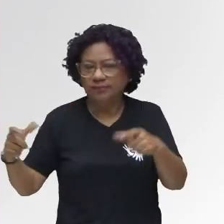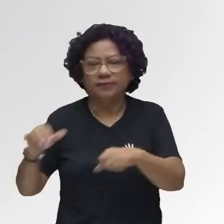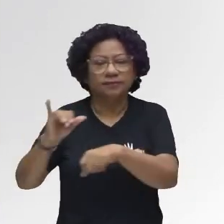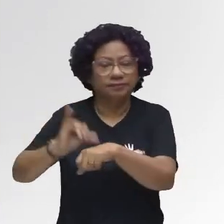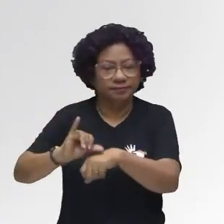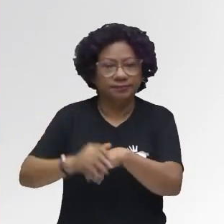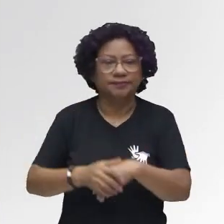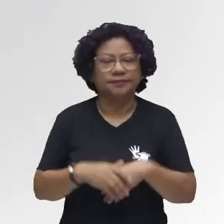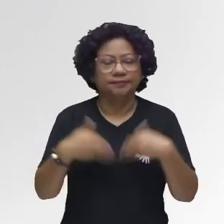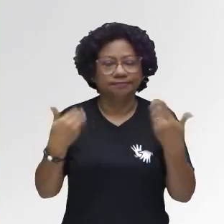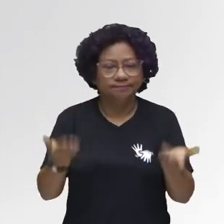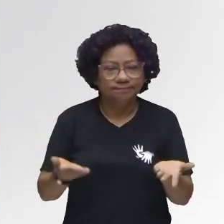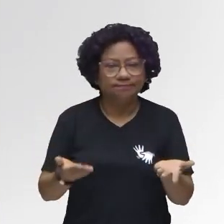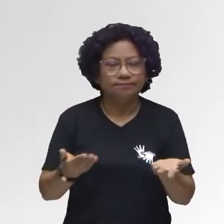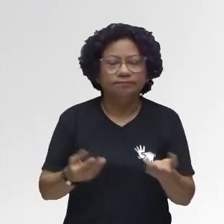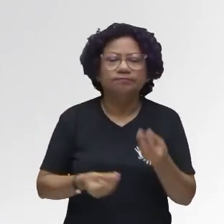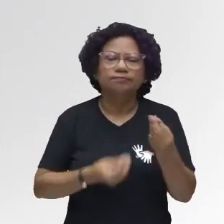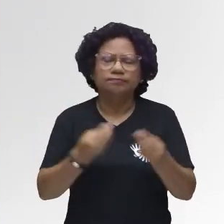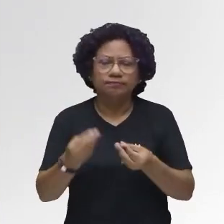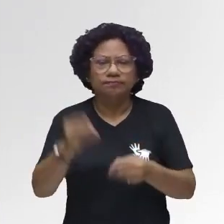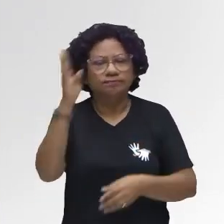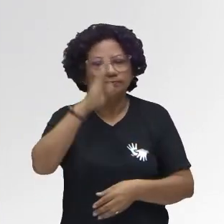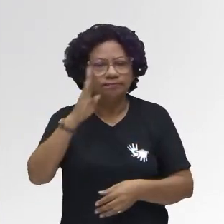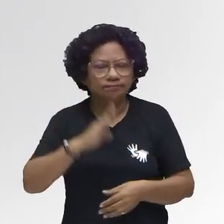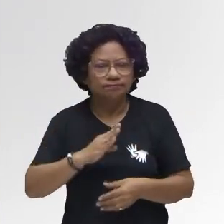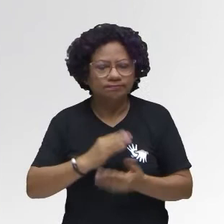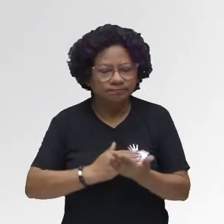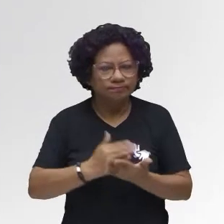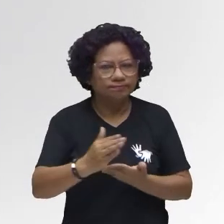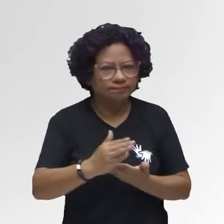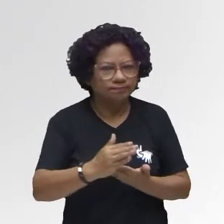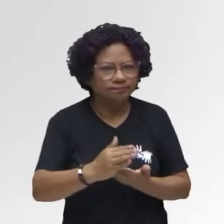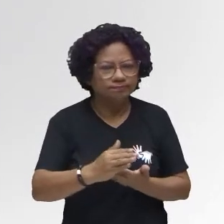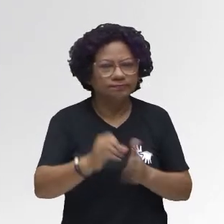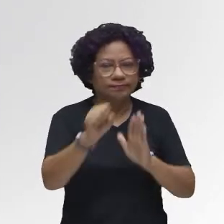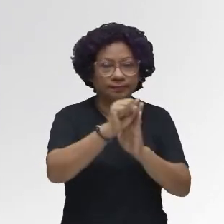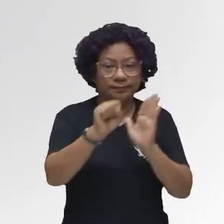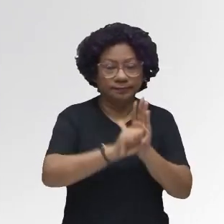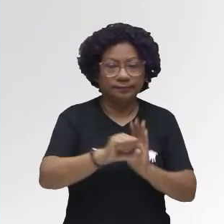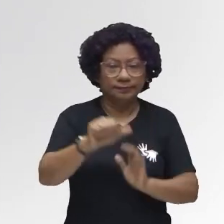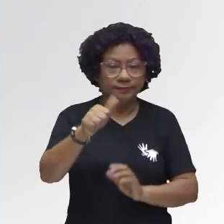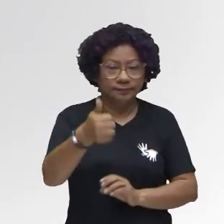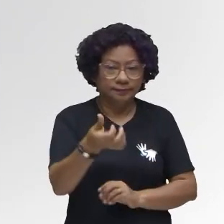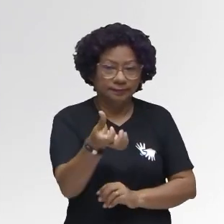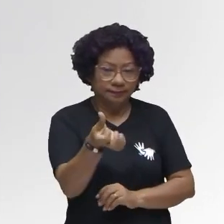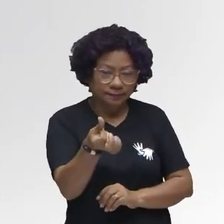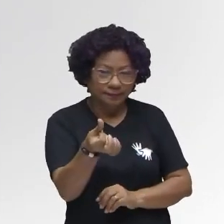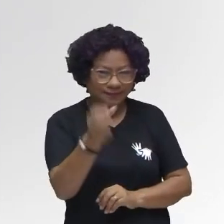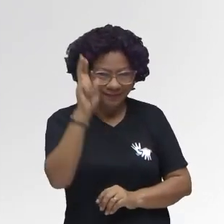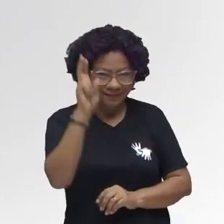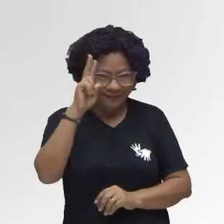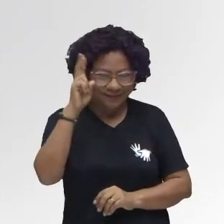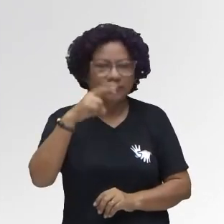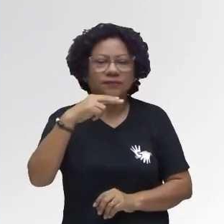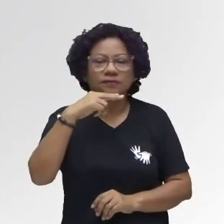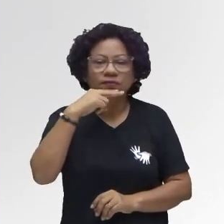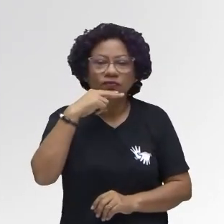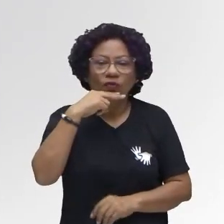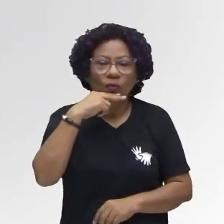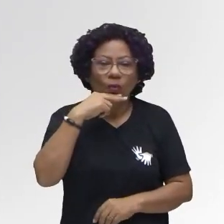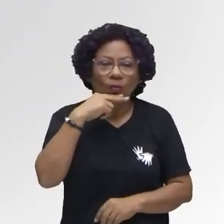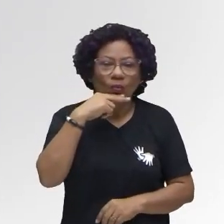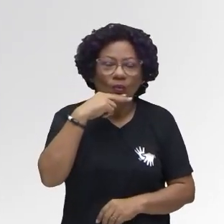na época do século XVI, a gente tinha a cana-de-açúcar, porque o Brasil estava dividido